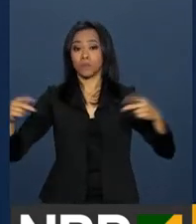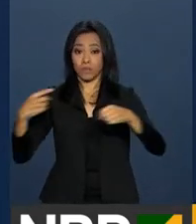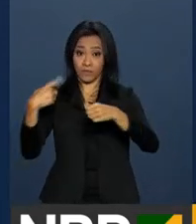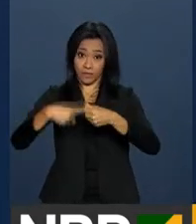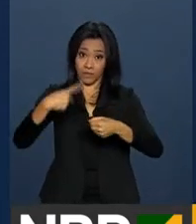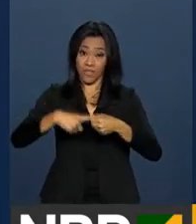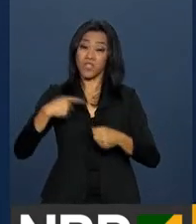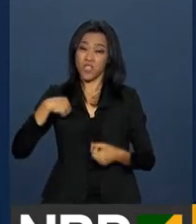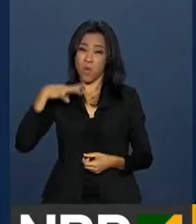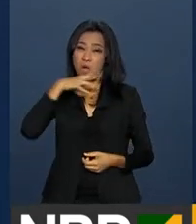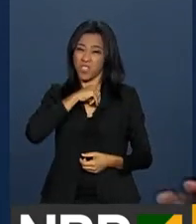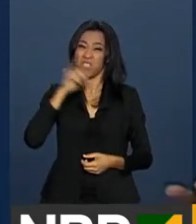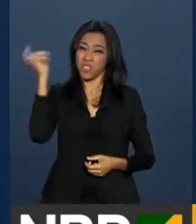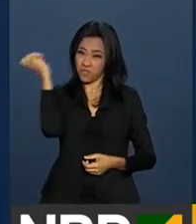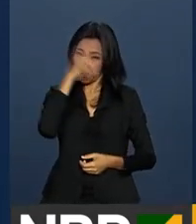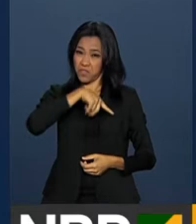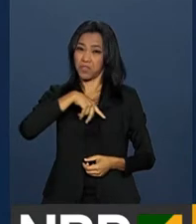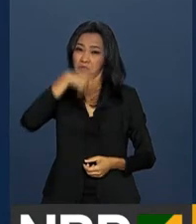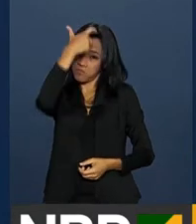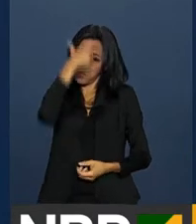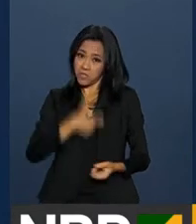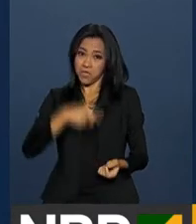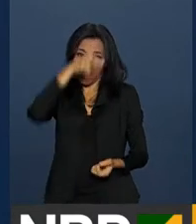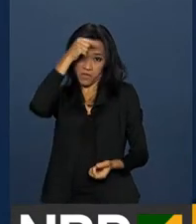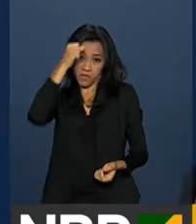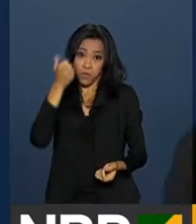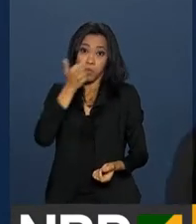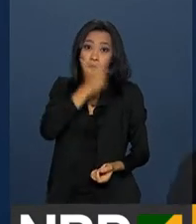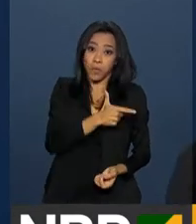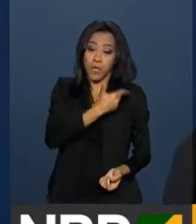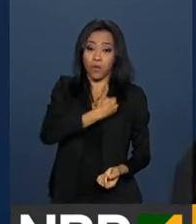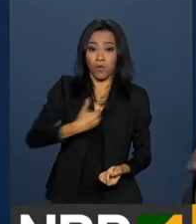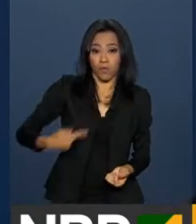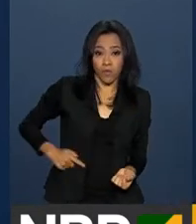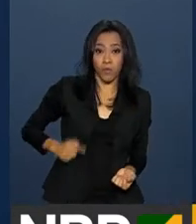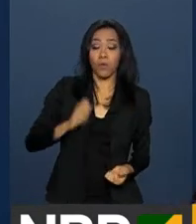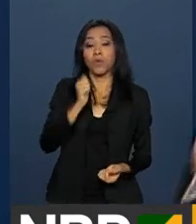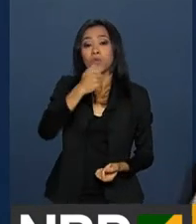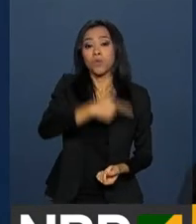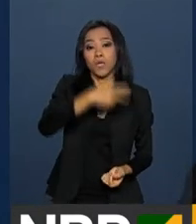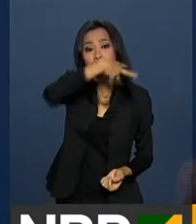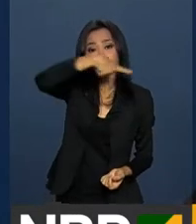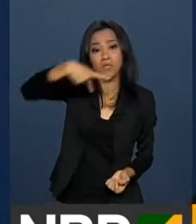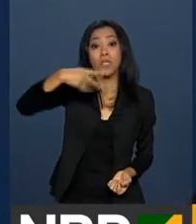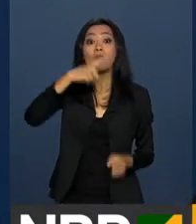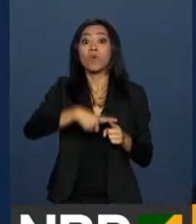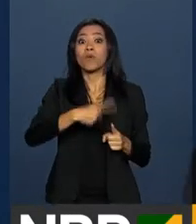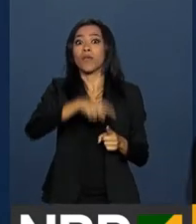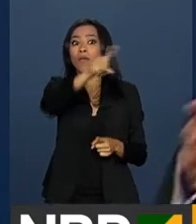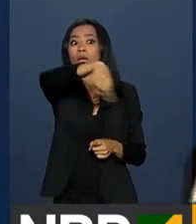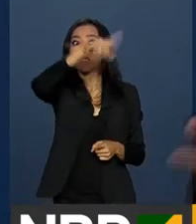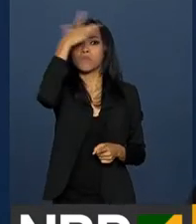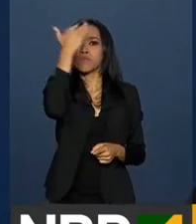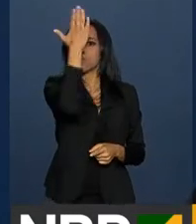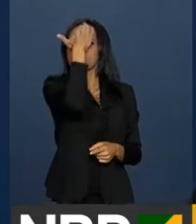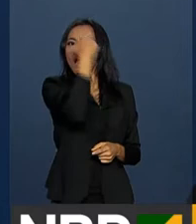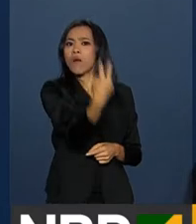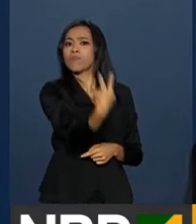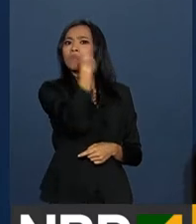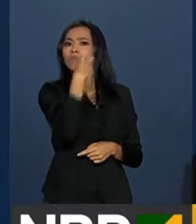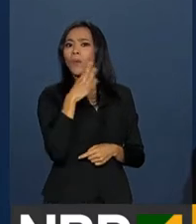é mais difícil do que ser governador ou presidente. Porque o sujeito sabe onde você está, sabe onde é a sua casa, vai atrás de